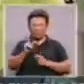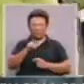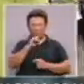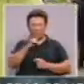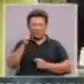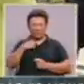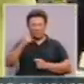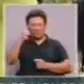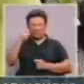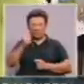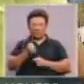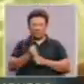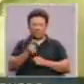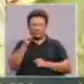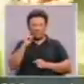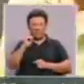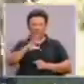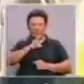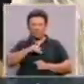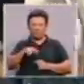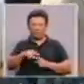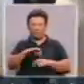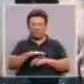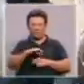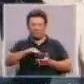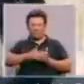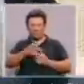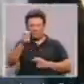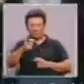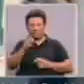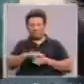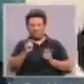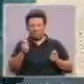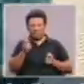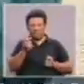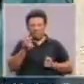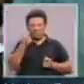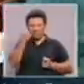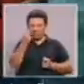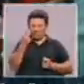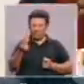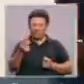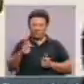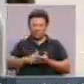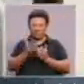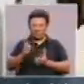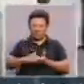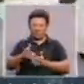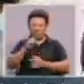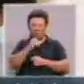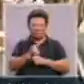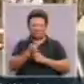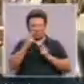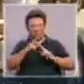se resolva fazer este dia mundial E aí é um pouco para promover a imagem e a necessidade deste exame que pode fazer um diagnóstico